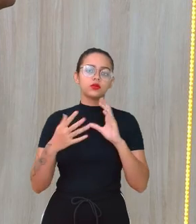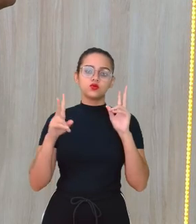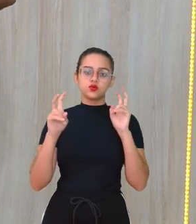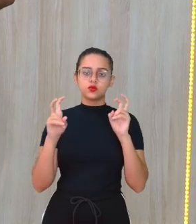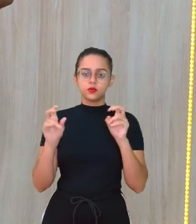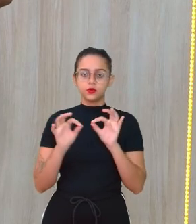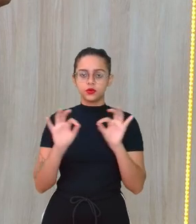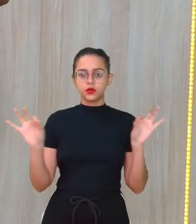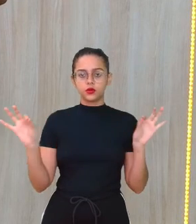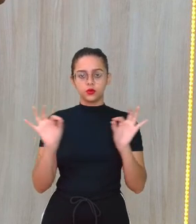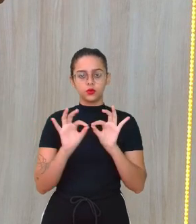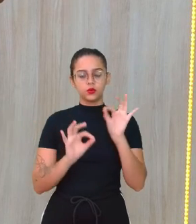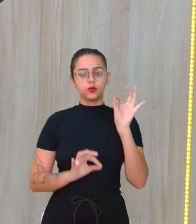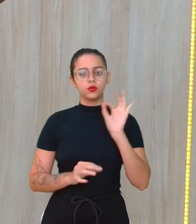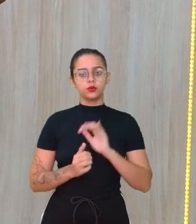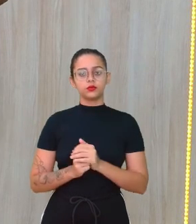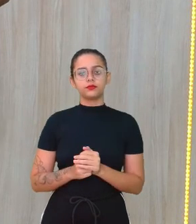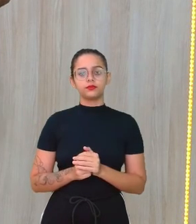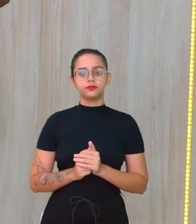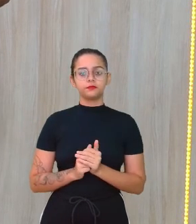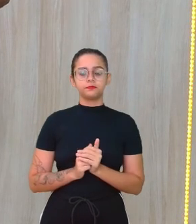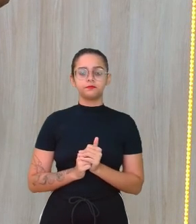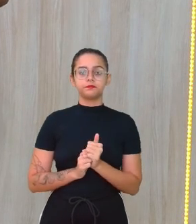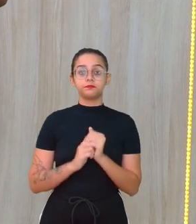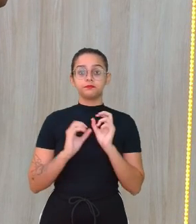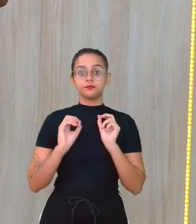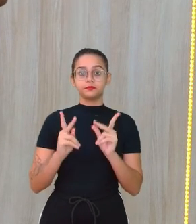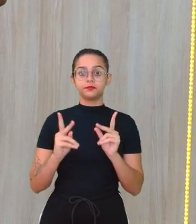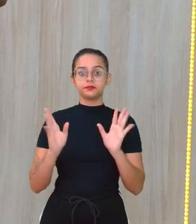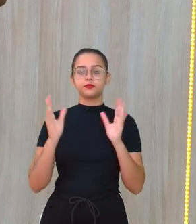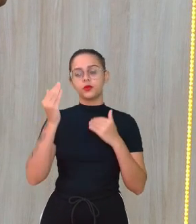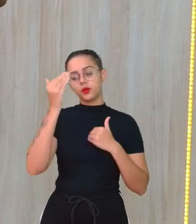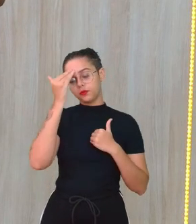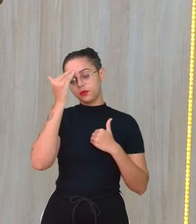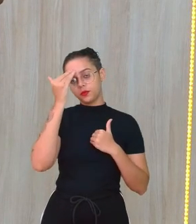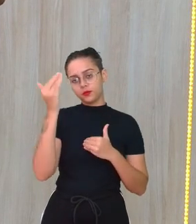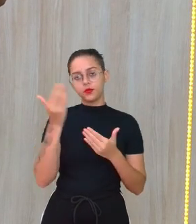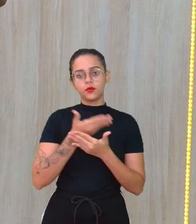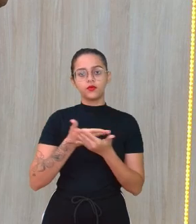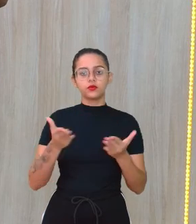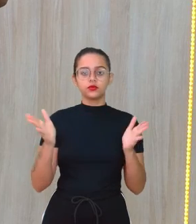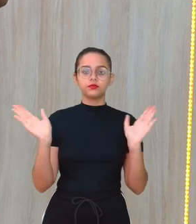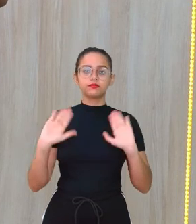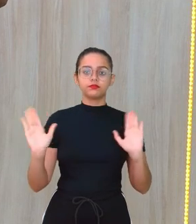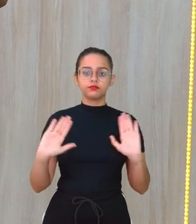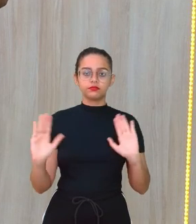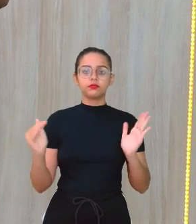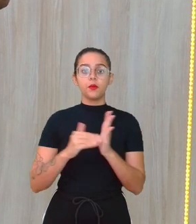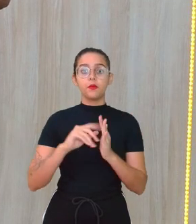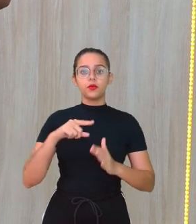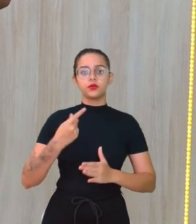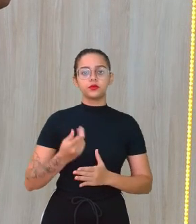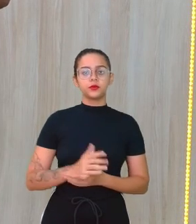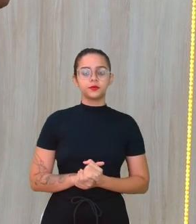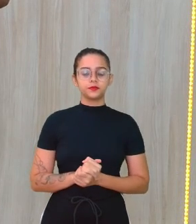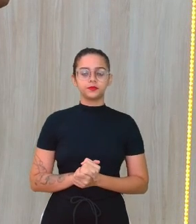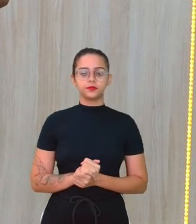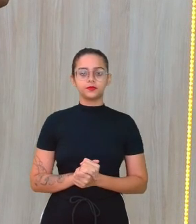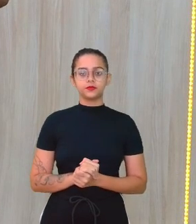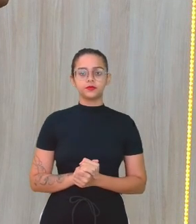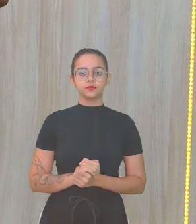sobre ângulos na geometria, ok? Um muitíssimo obrigado para vocês, um tchau, tchau e até a próxima.